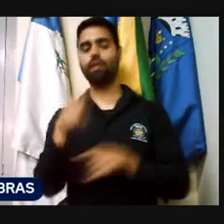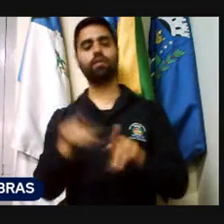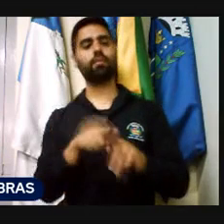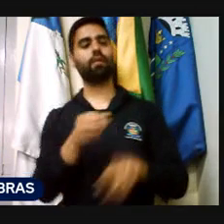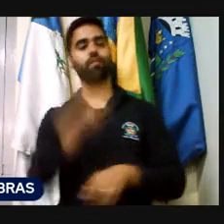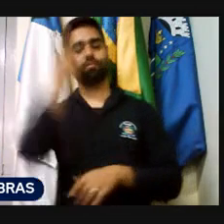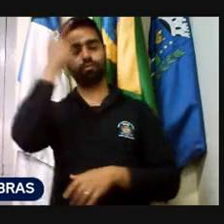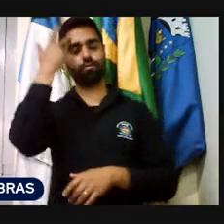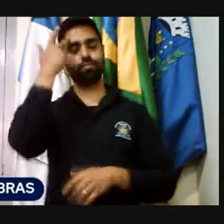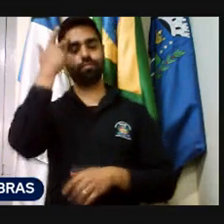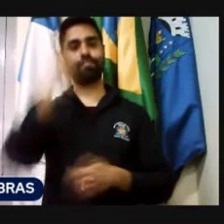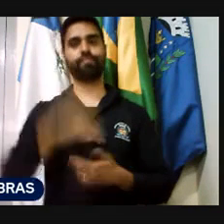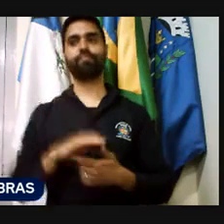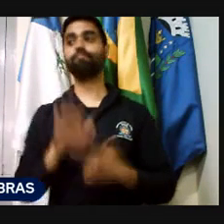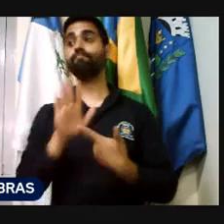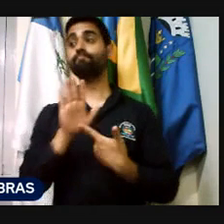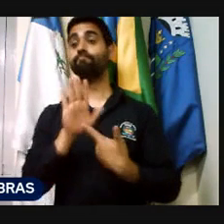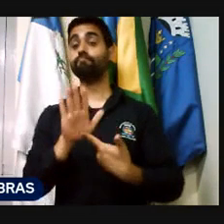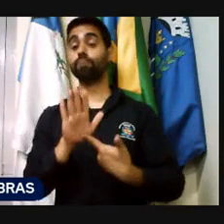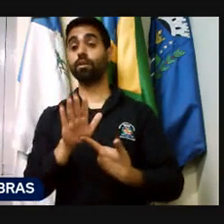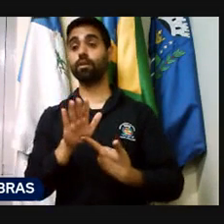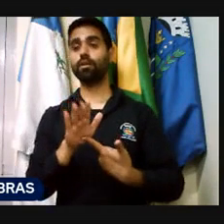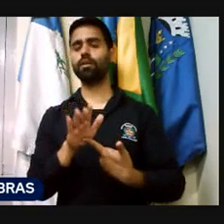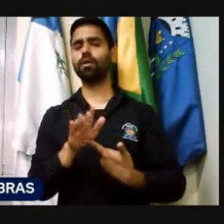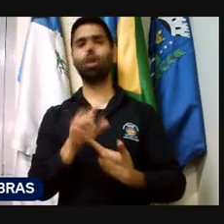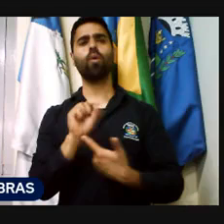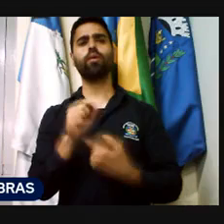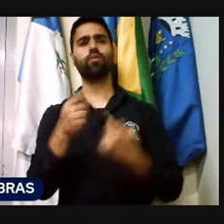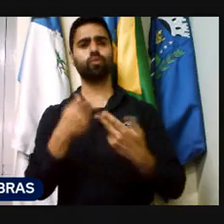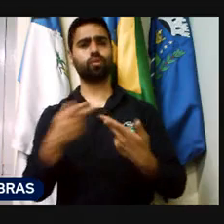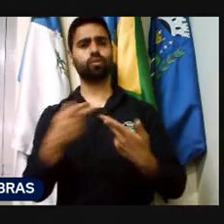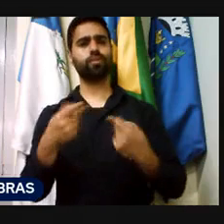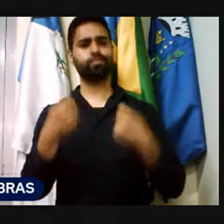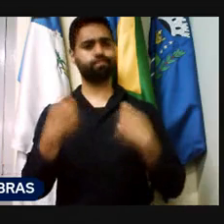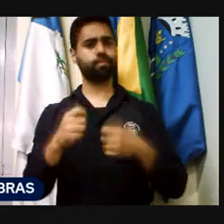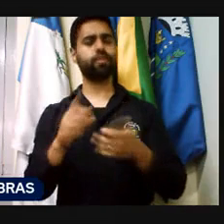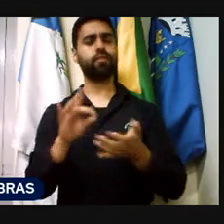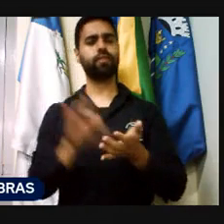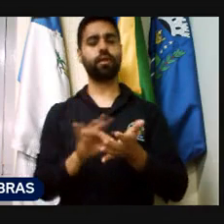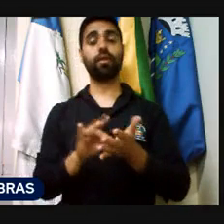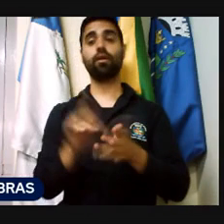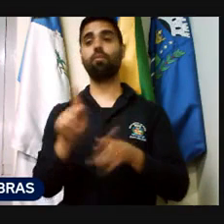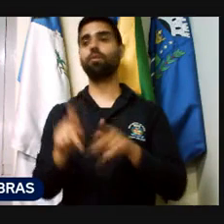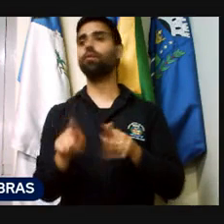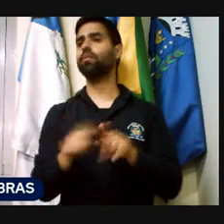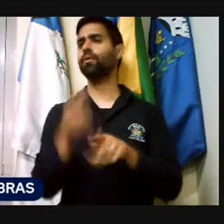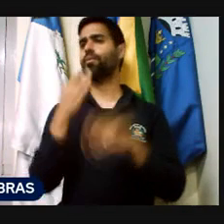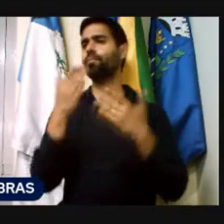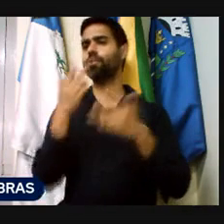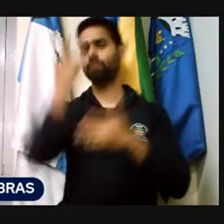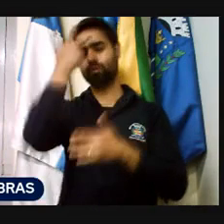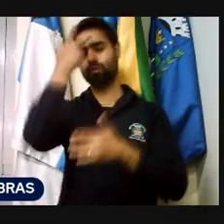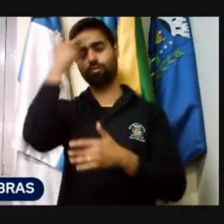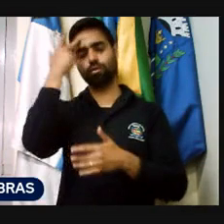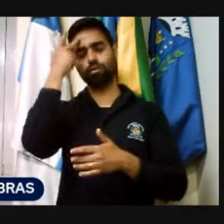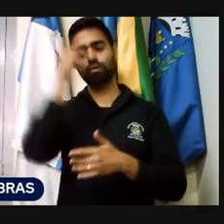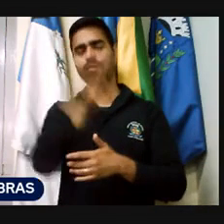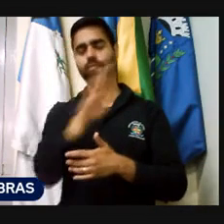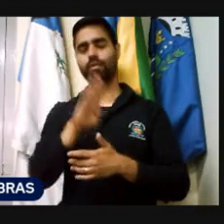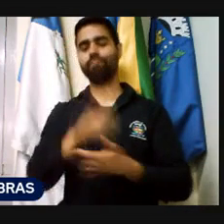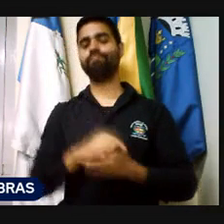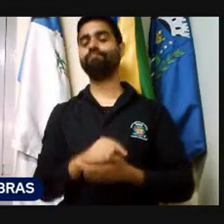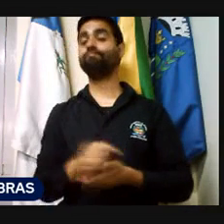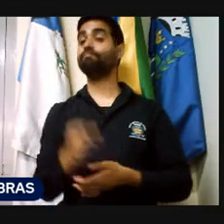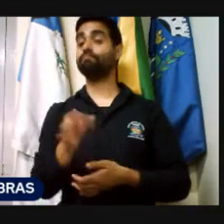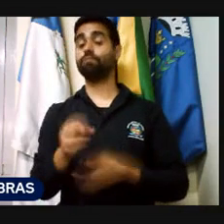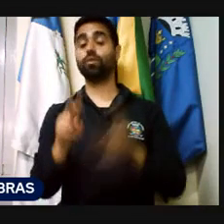sociedade. Esta indicação vem de encontro com as necessidades reais da população e reivindicadas pelos moradores do referido bairro. Na